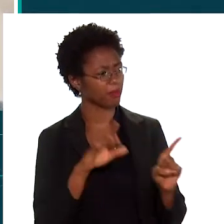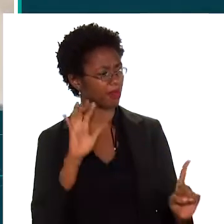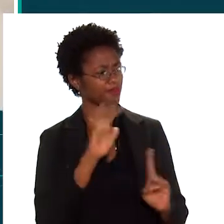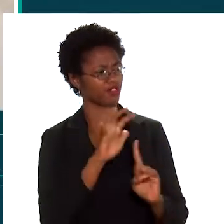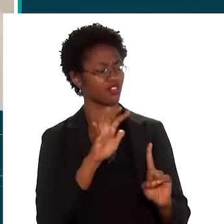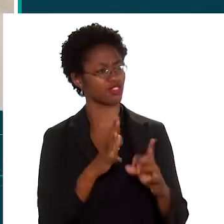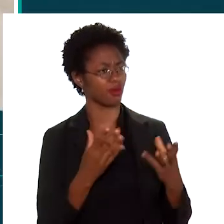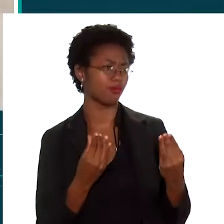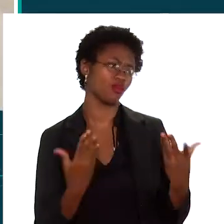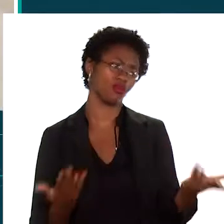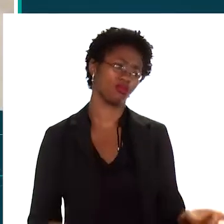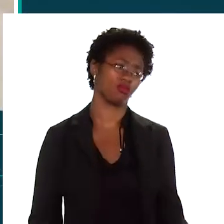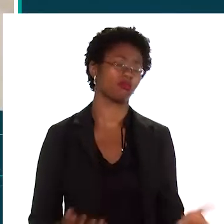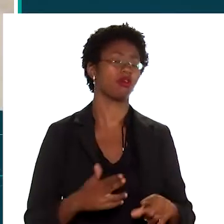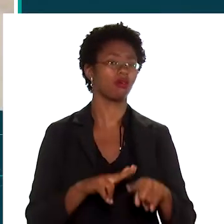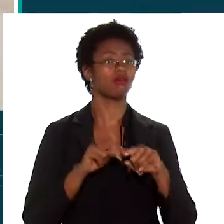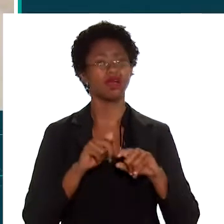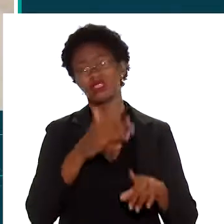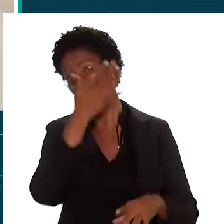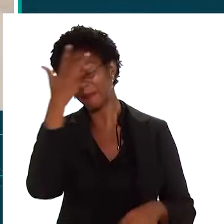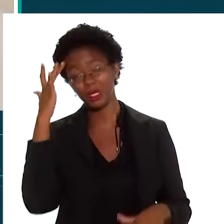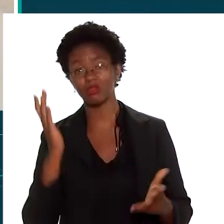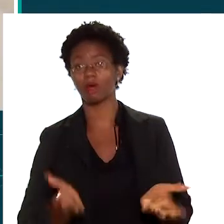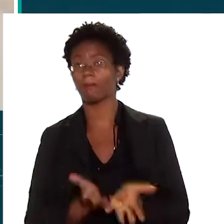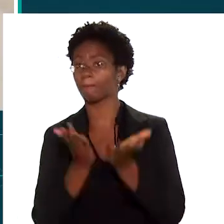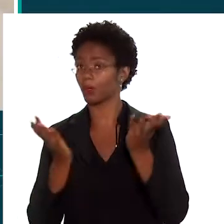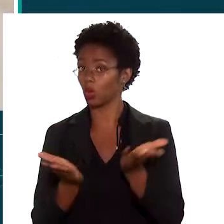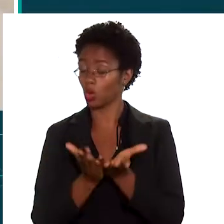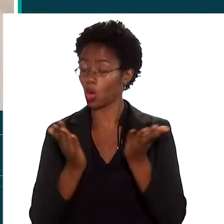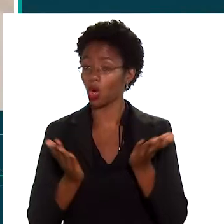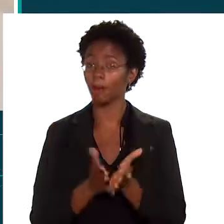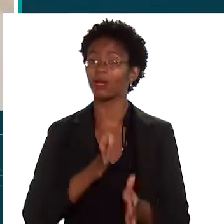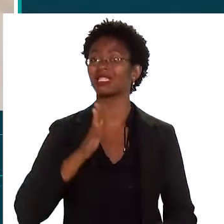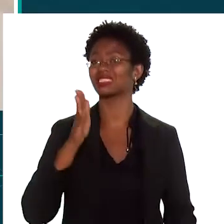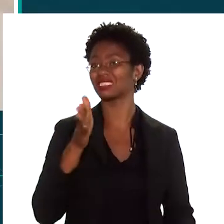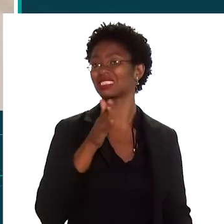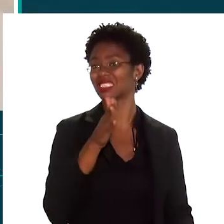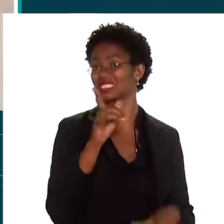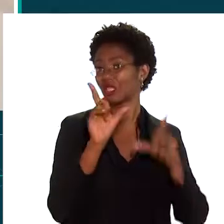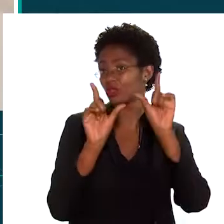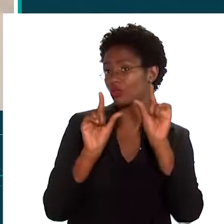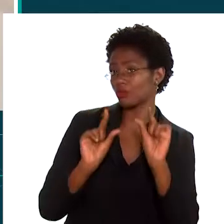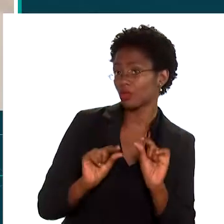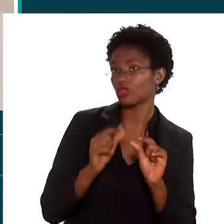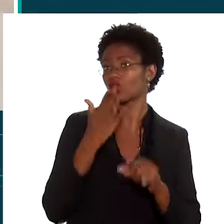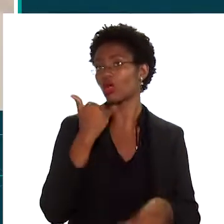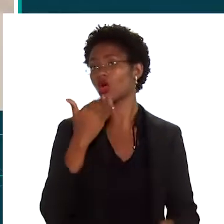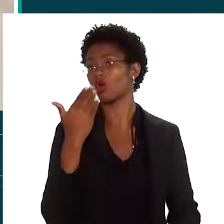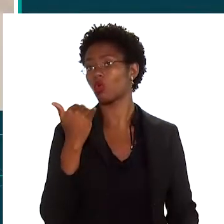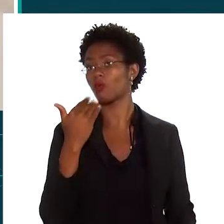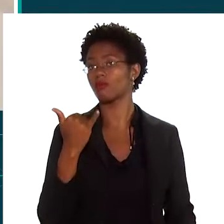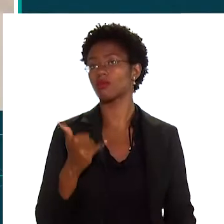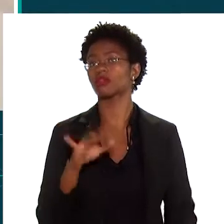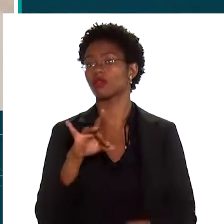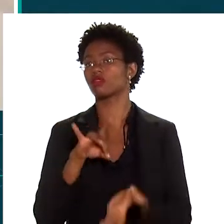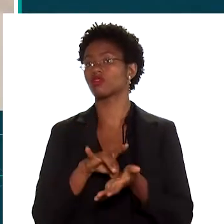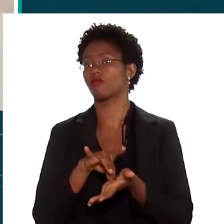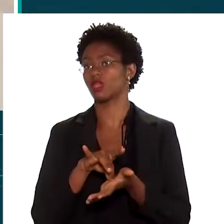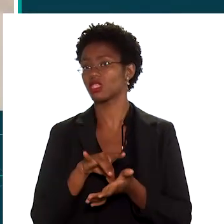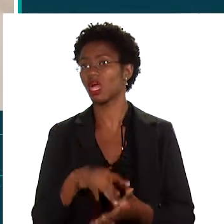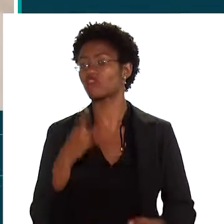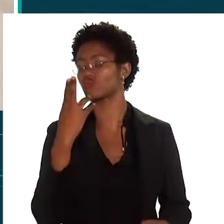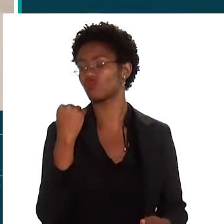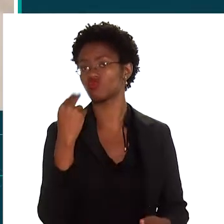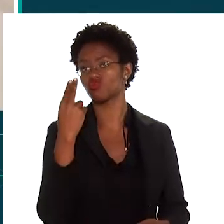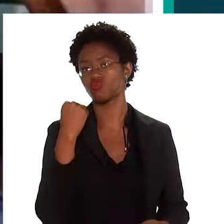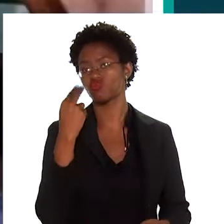nesse sentido, né? Porque as pessoas mais pobres elas têm menos acesso a uma comida de verdade, com